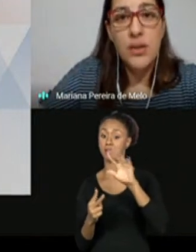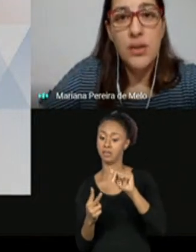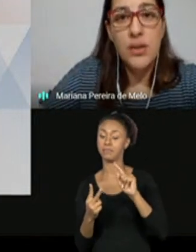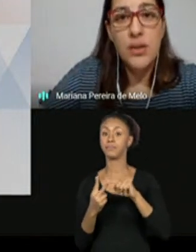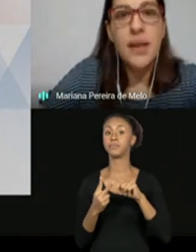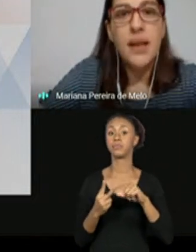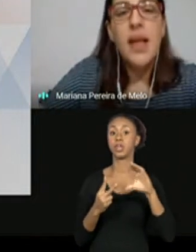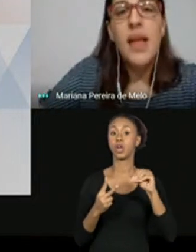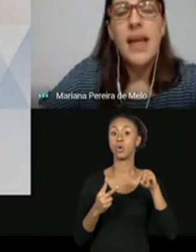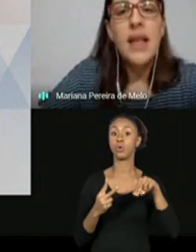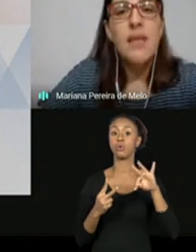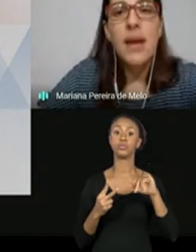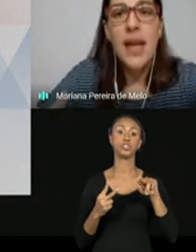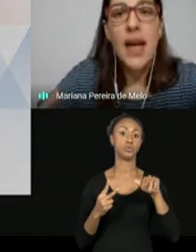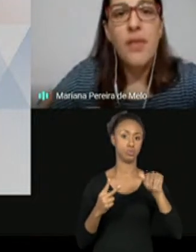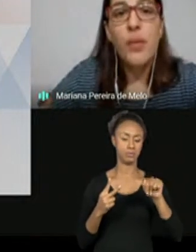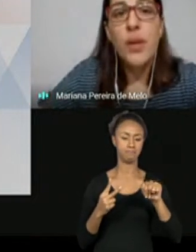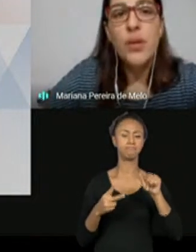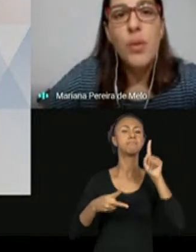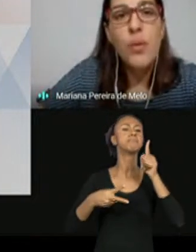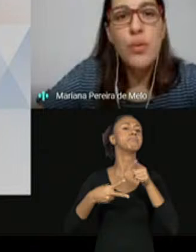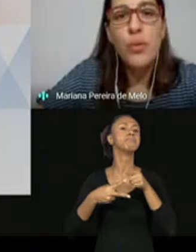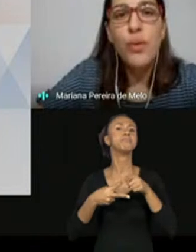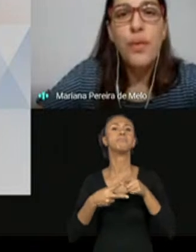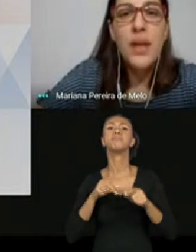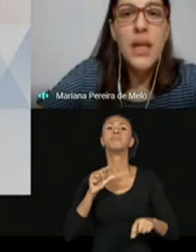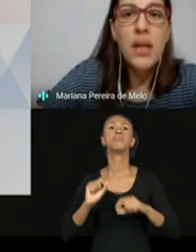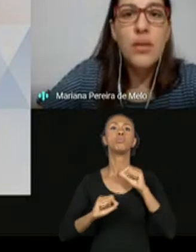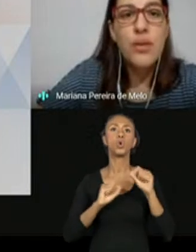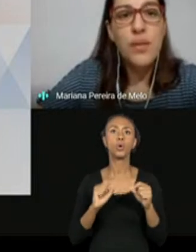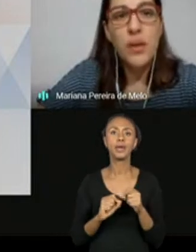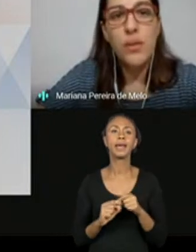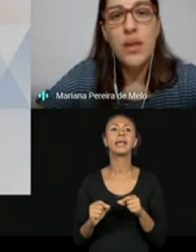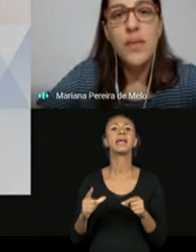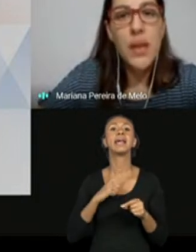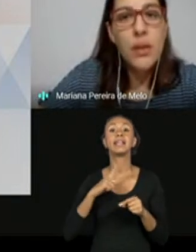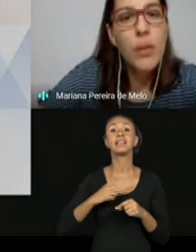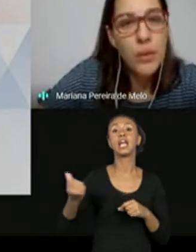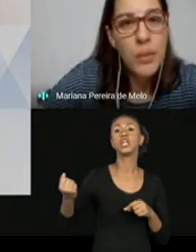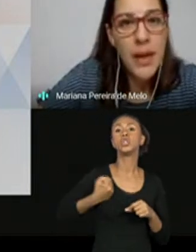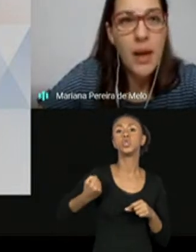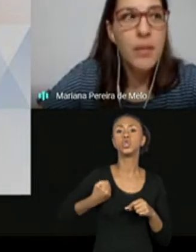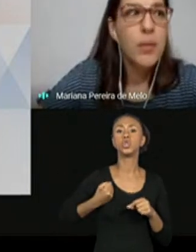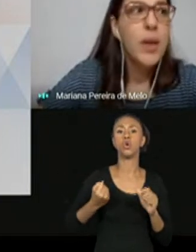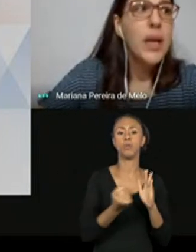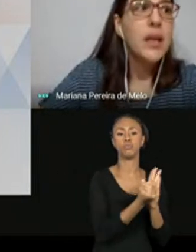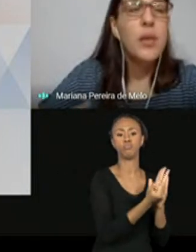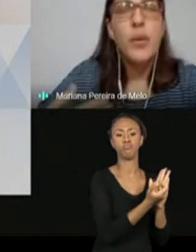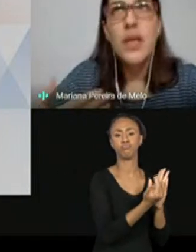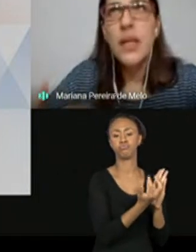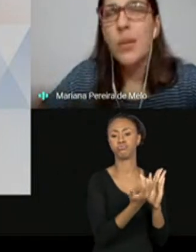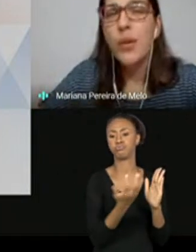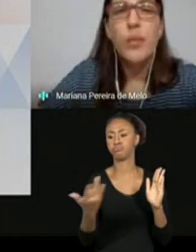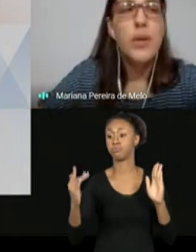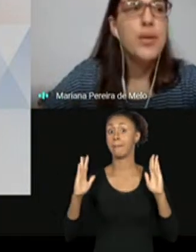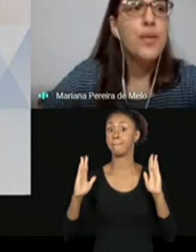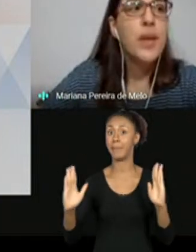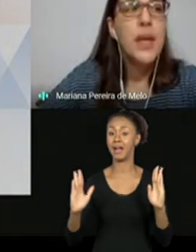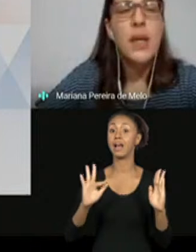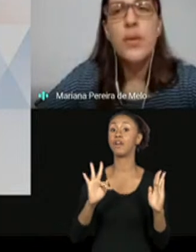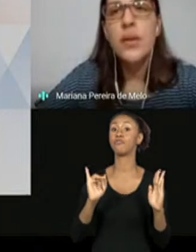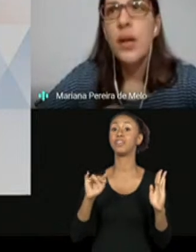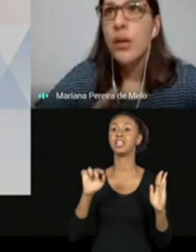aleatória discreta é aquela variável que assume um conjunto finito de valores, finito ou enumerável. Então, por exemplo, número